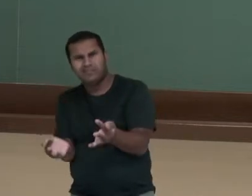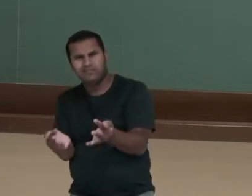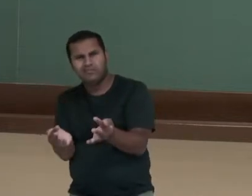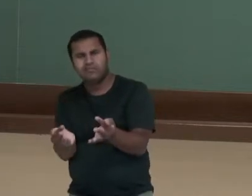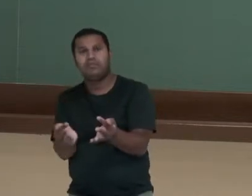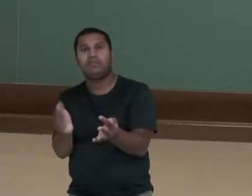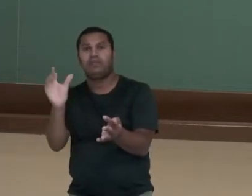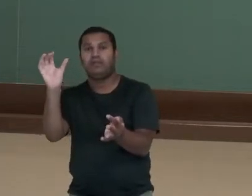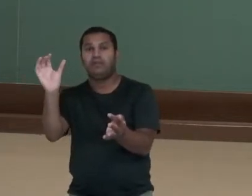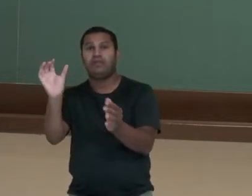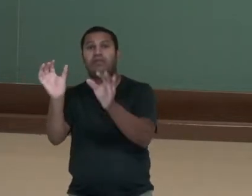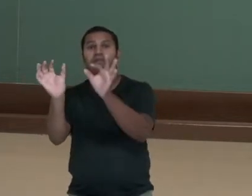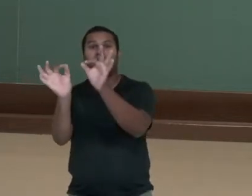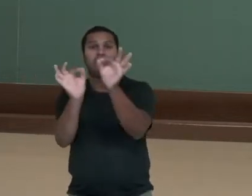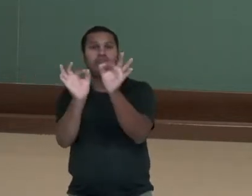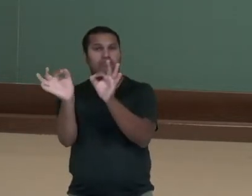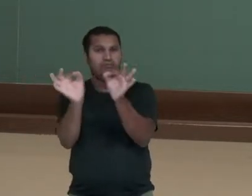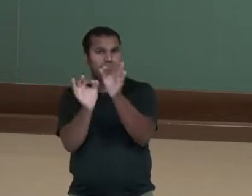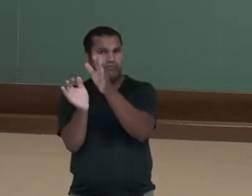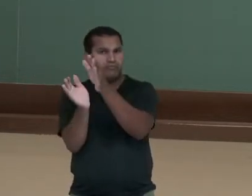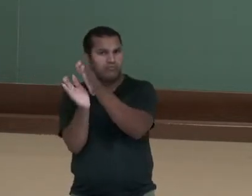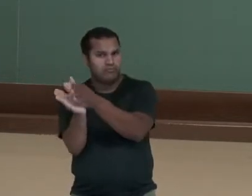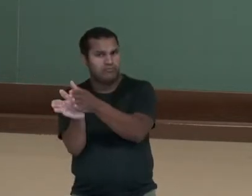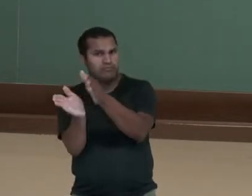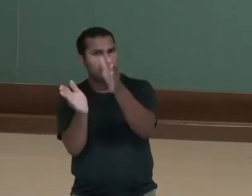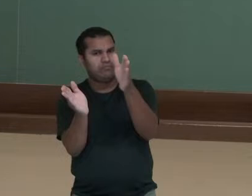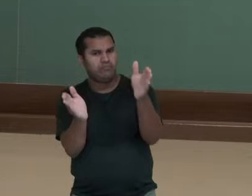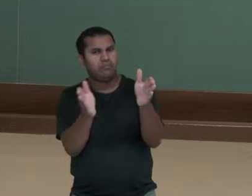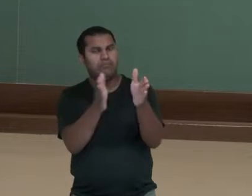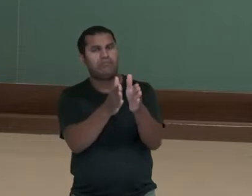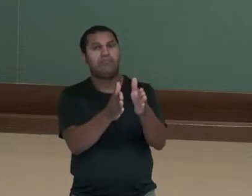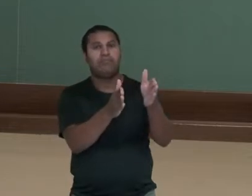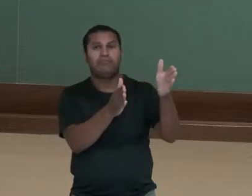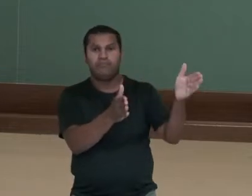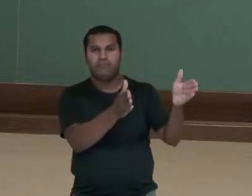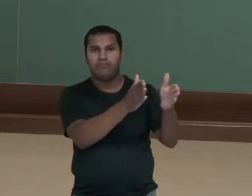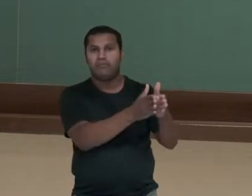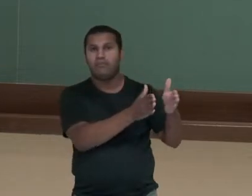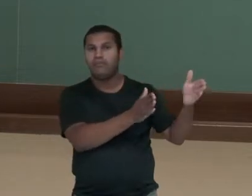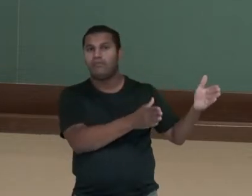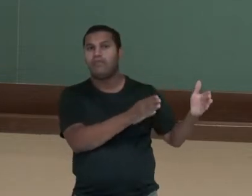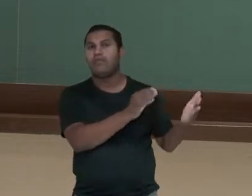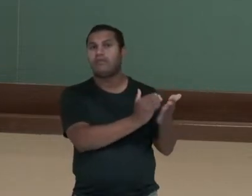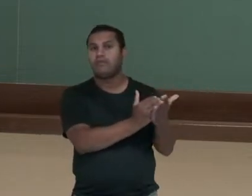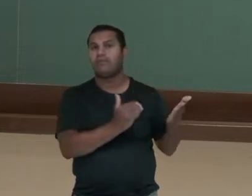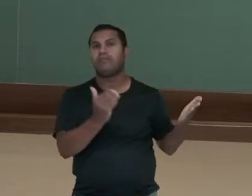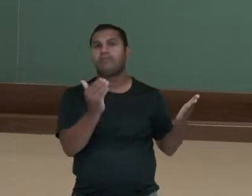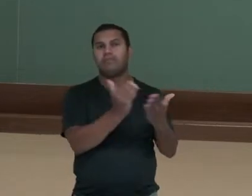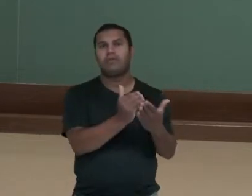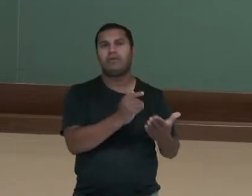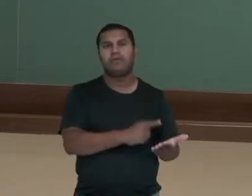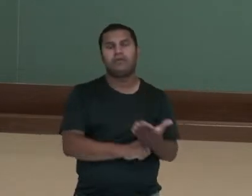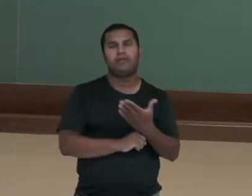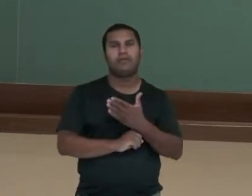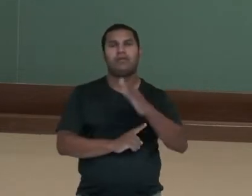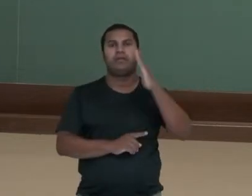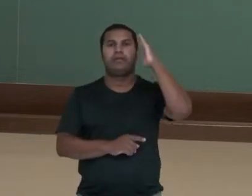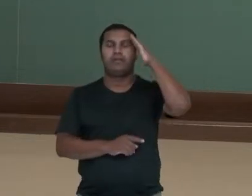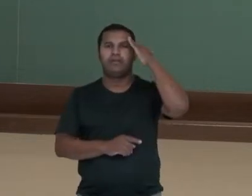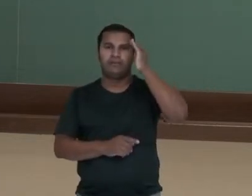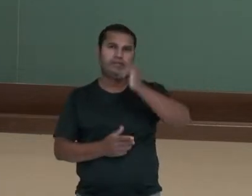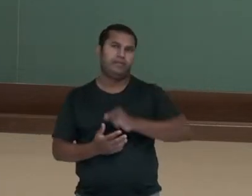hierárquicos menores. Quanto mais características juntas, vão ser considerados em níveis hierárquicos